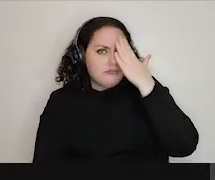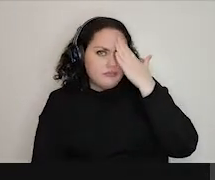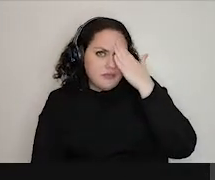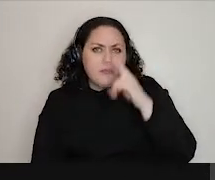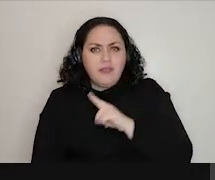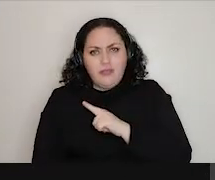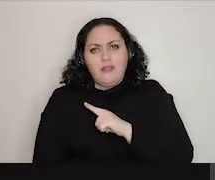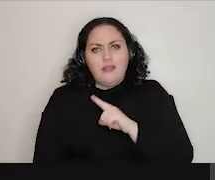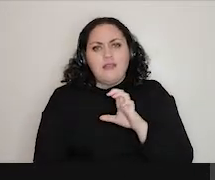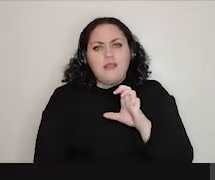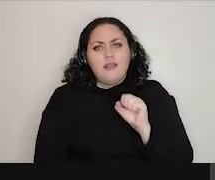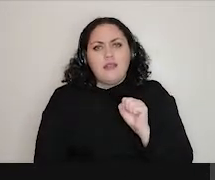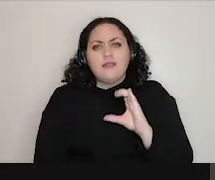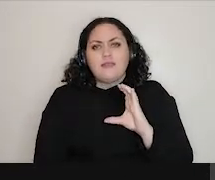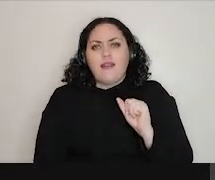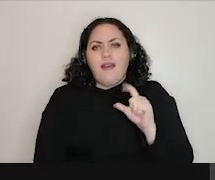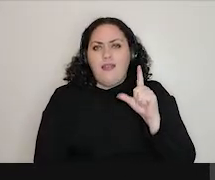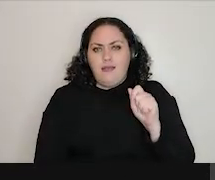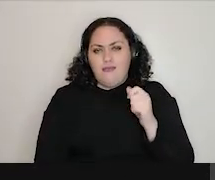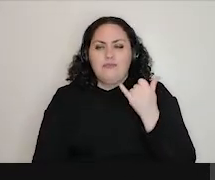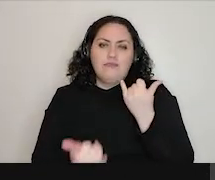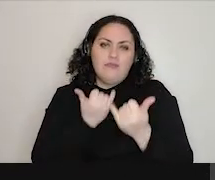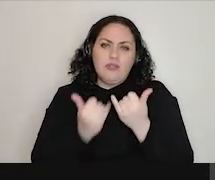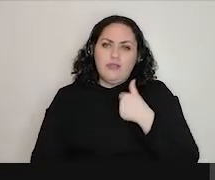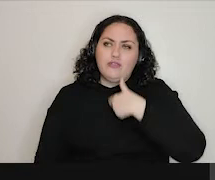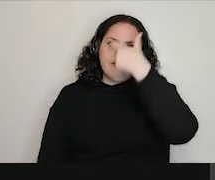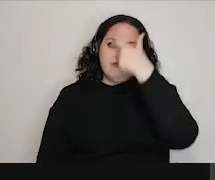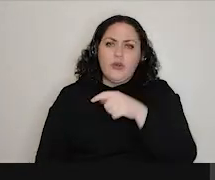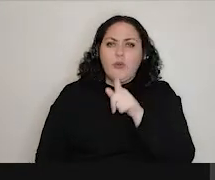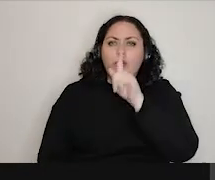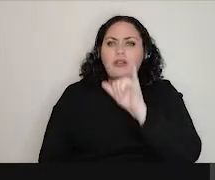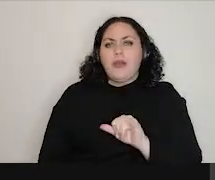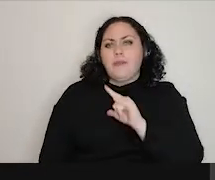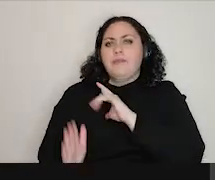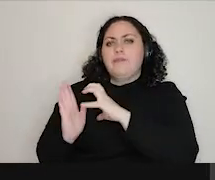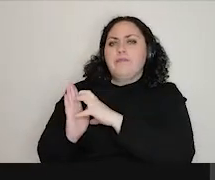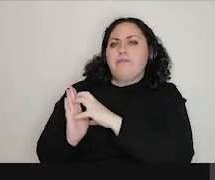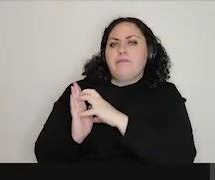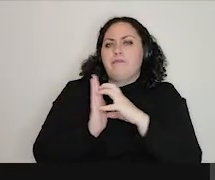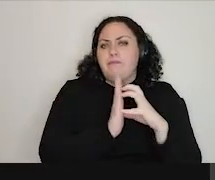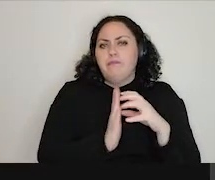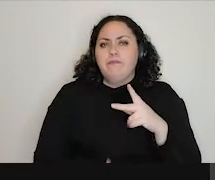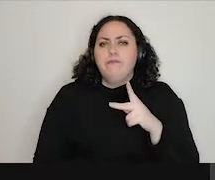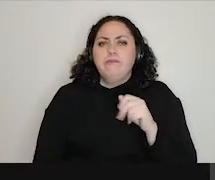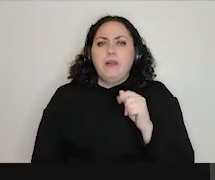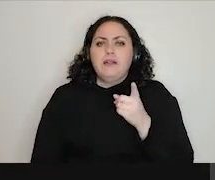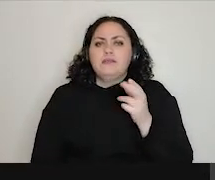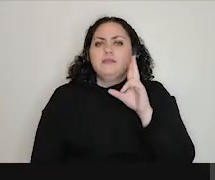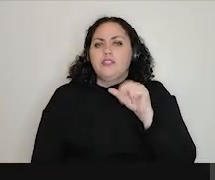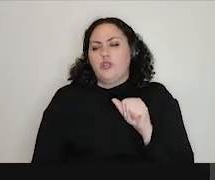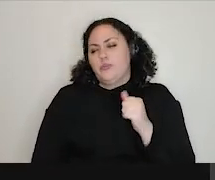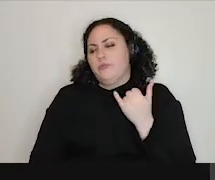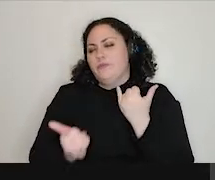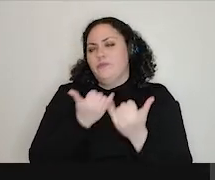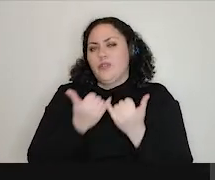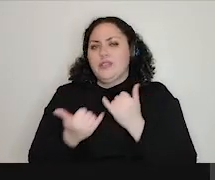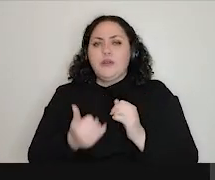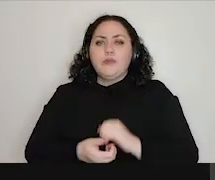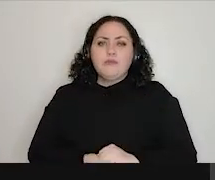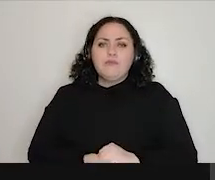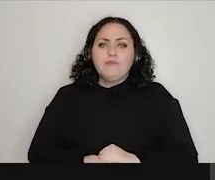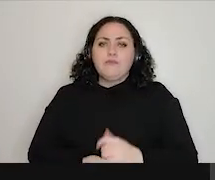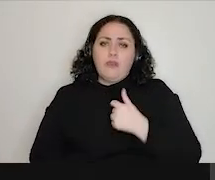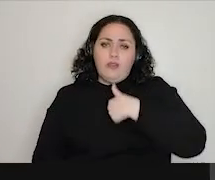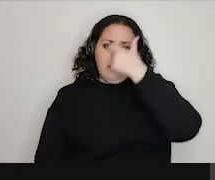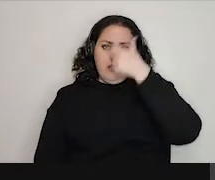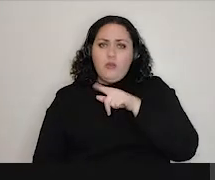mercado de trabalho, e a gente sabe que existem escalas, né? Quanto mais padrão, se eu for um gay padrão, aí a gente considera que um gay